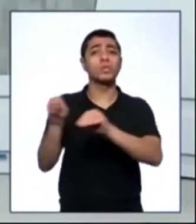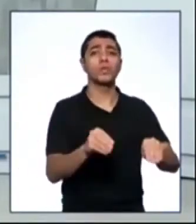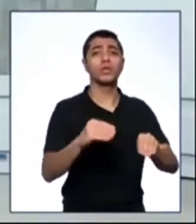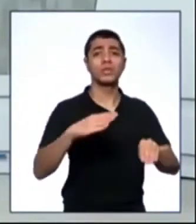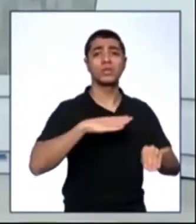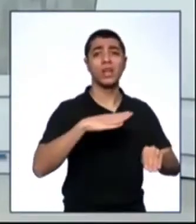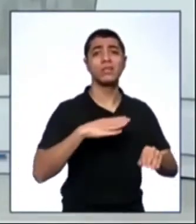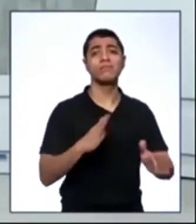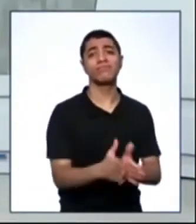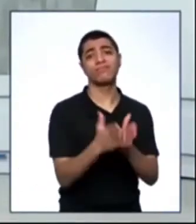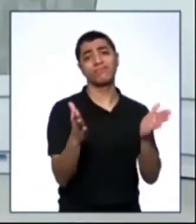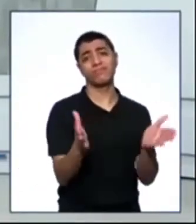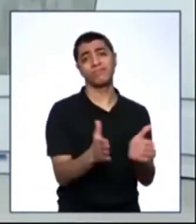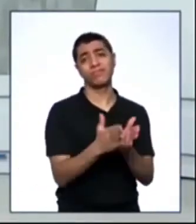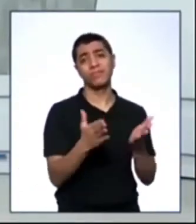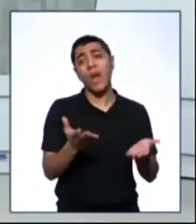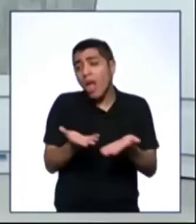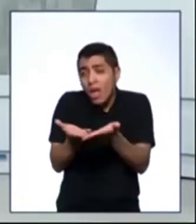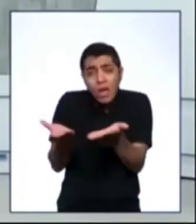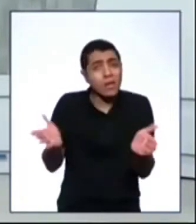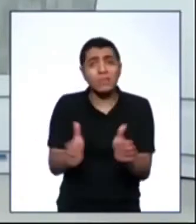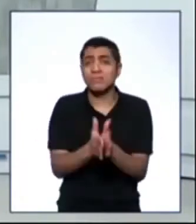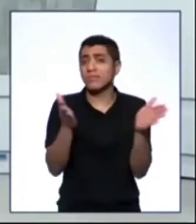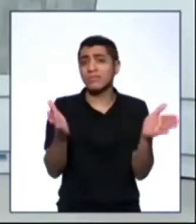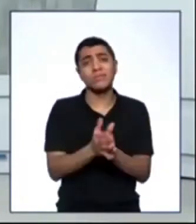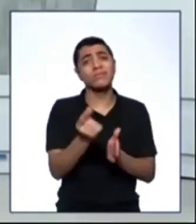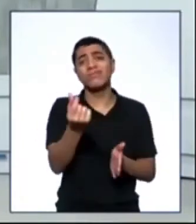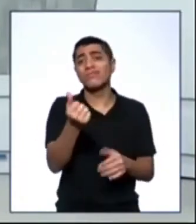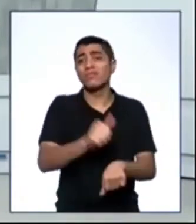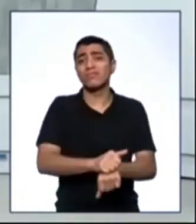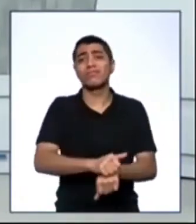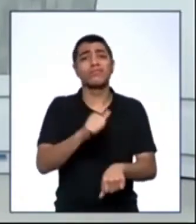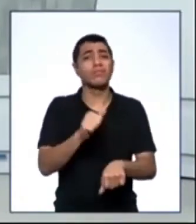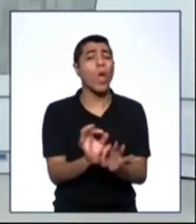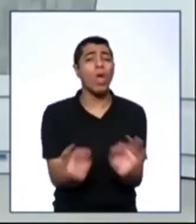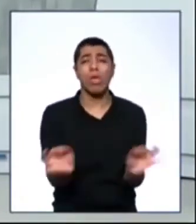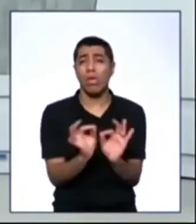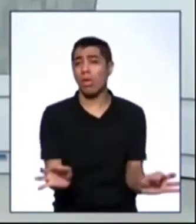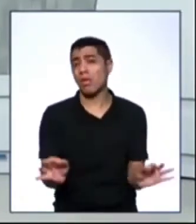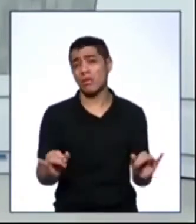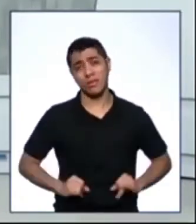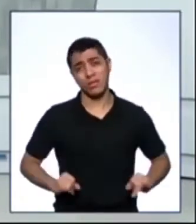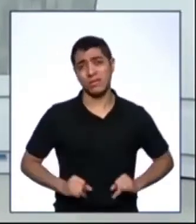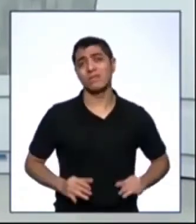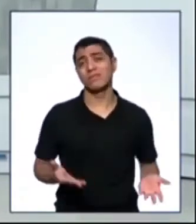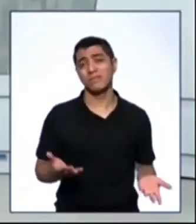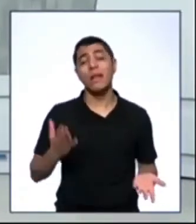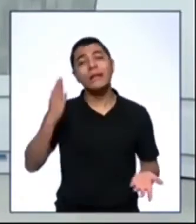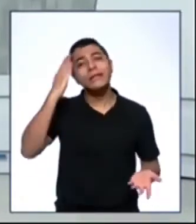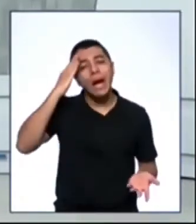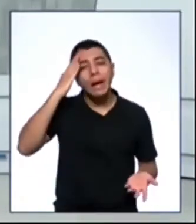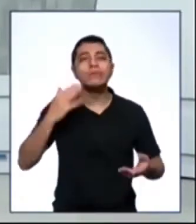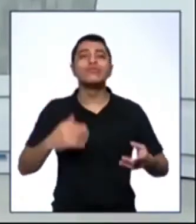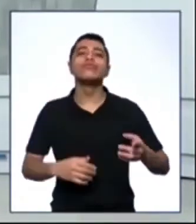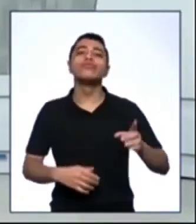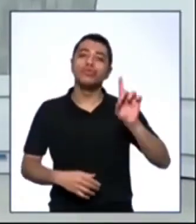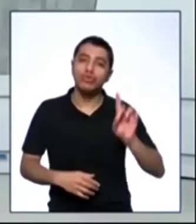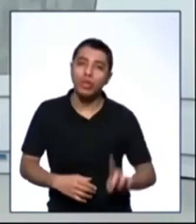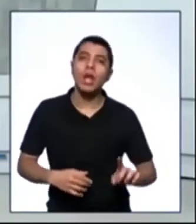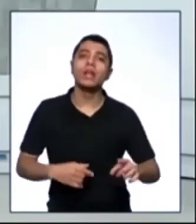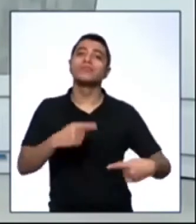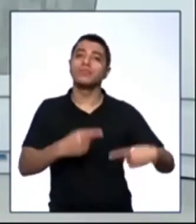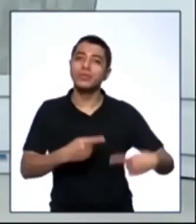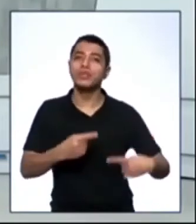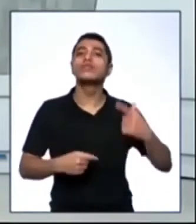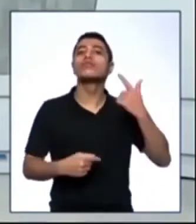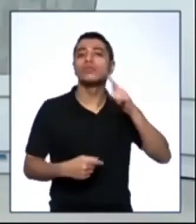eu tô te falando, mano? Ou seja, a plebe melhorou a sua condição de vida? Melhorou a condição no sentido de direitos políticos? Conseguiu